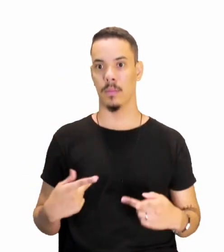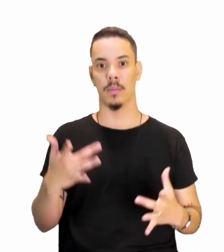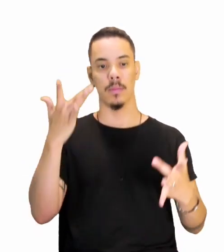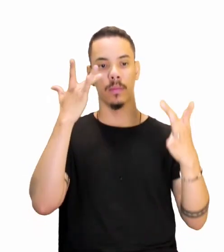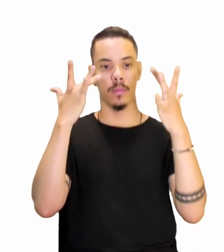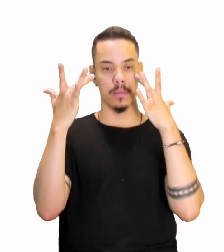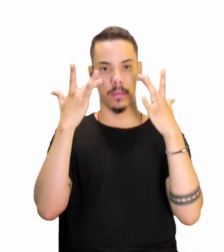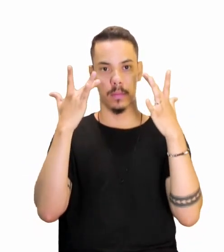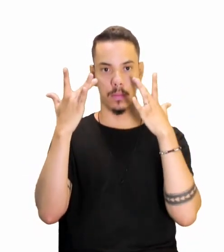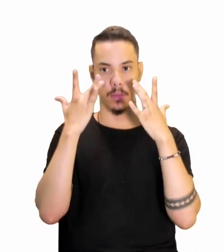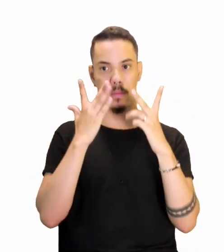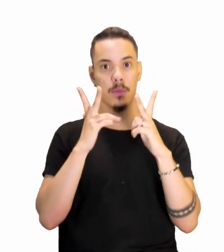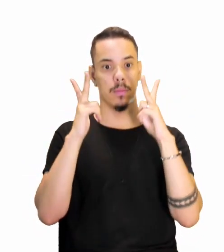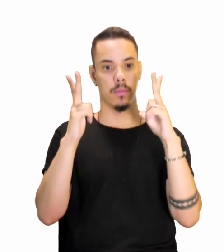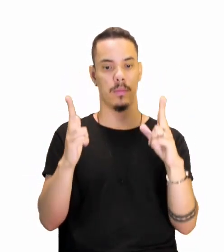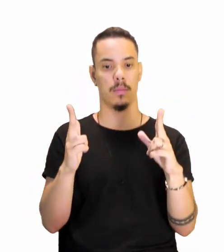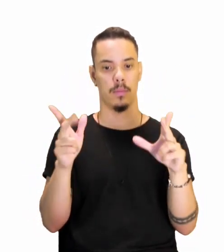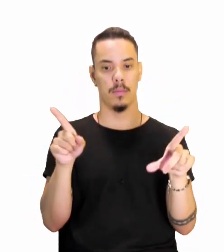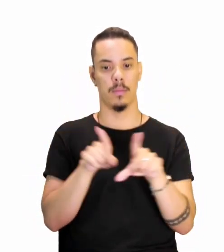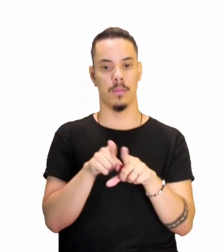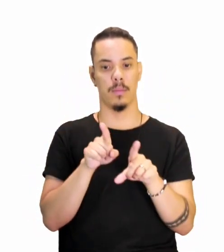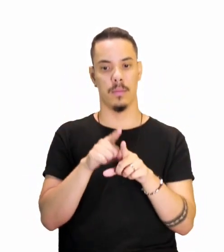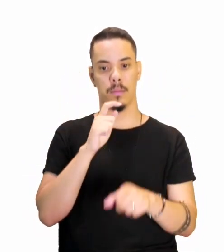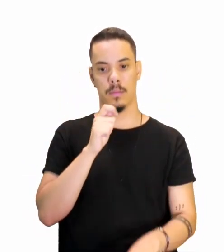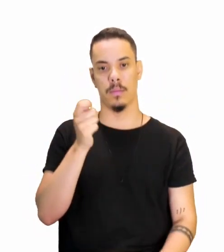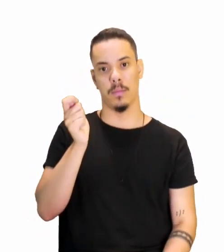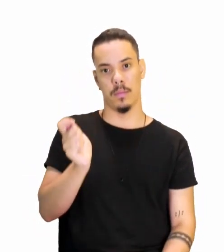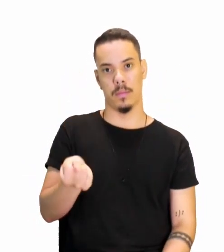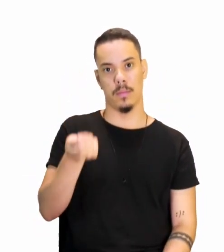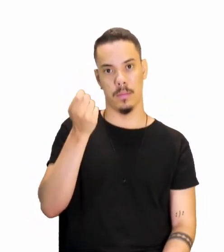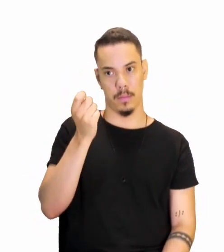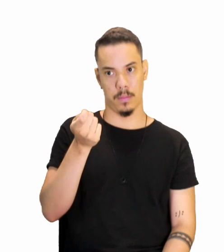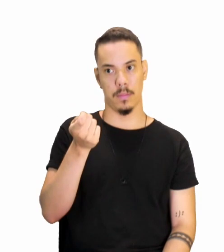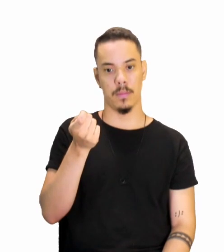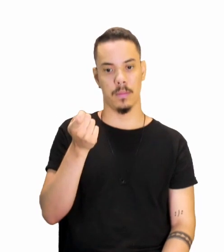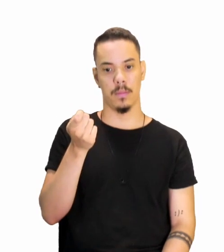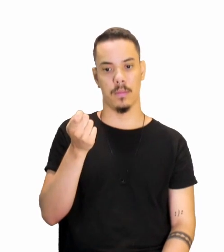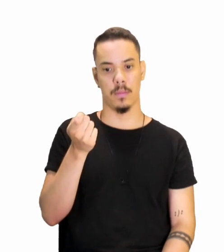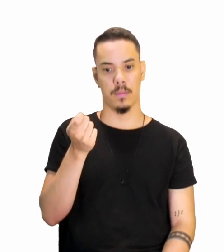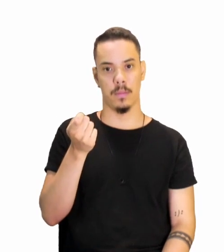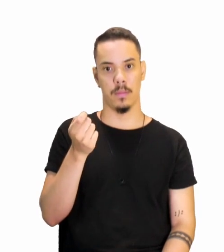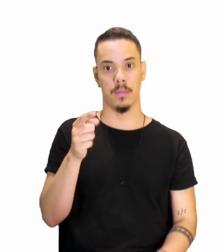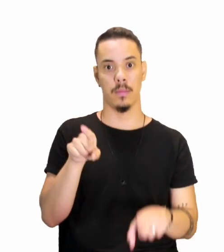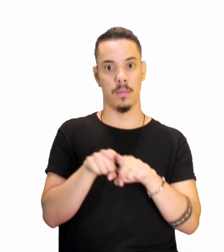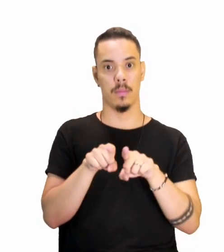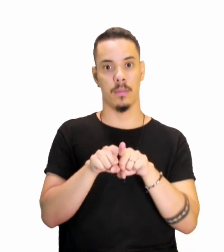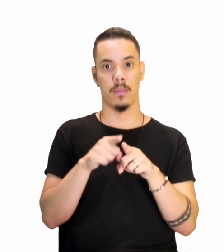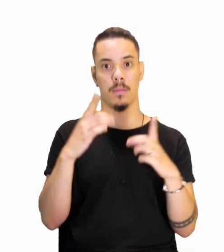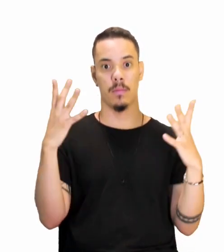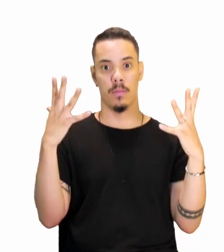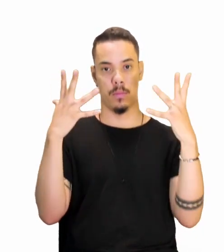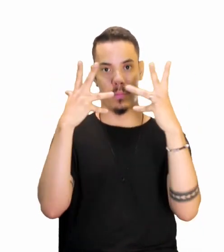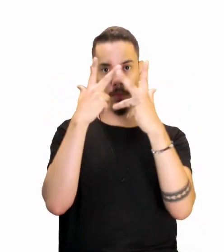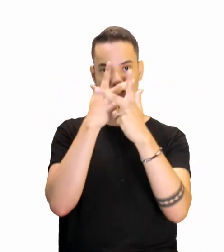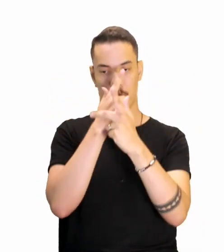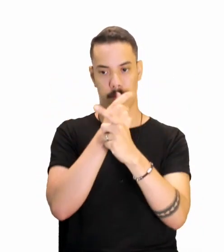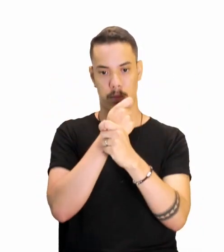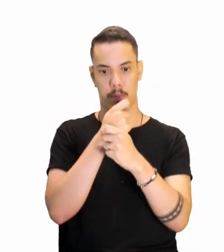Paixão, a mesma coisa. A pesca, ação de pescar e beleza.